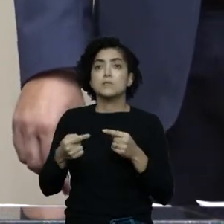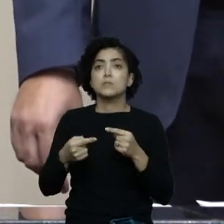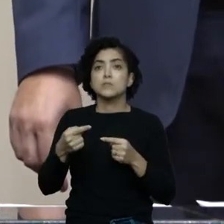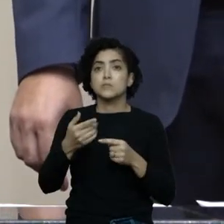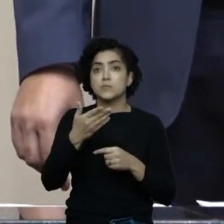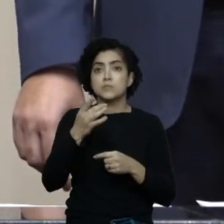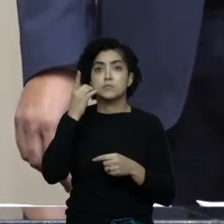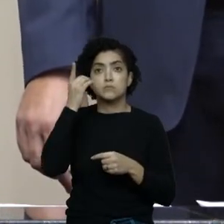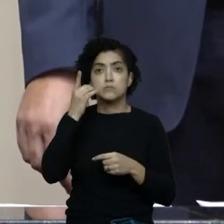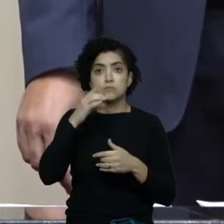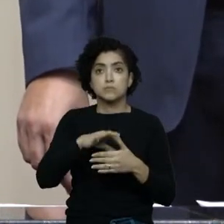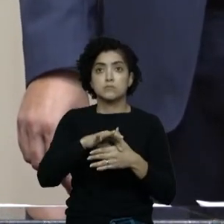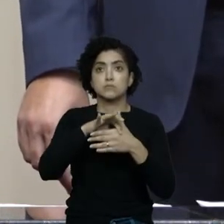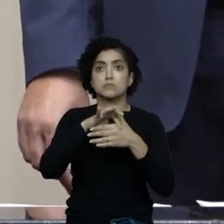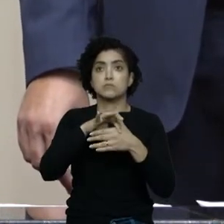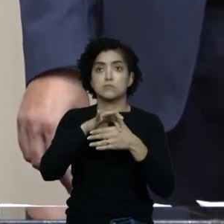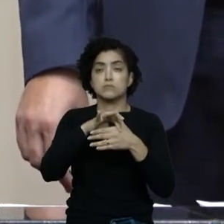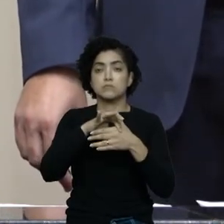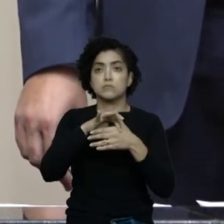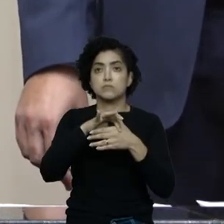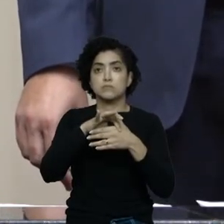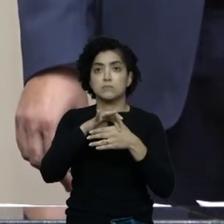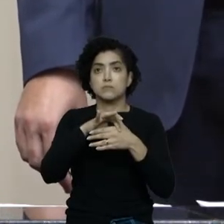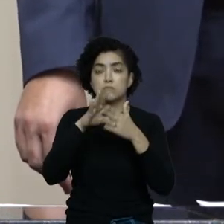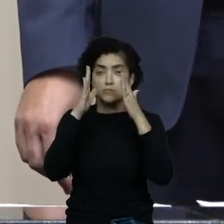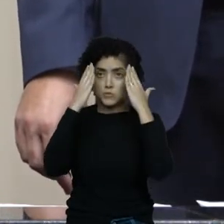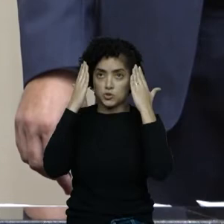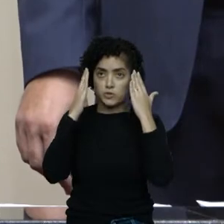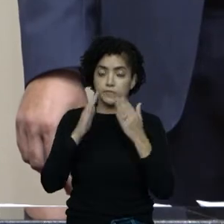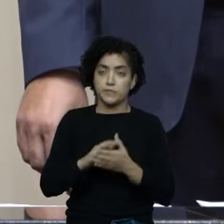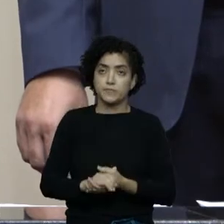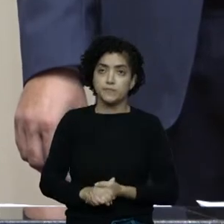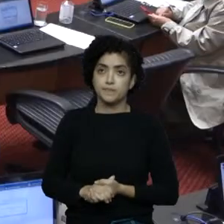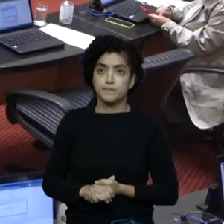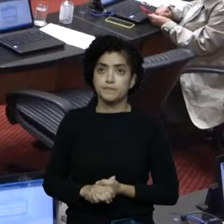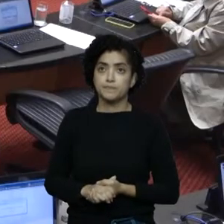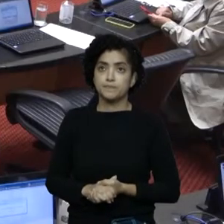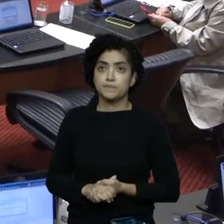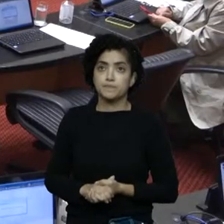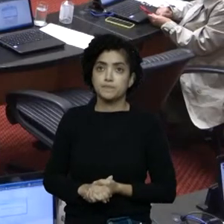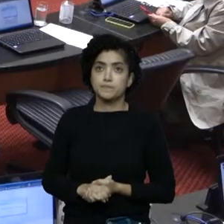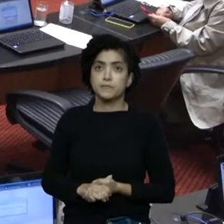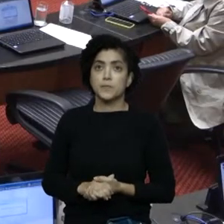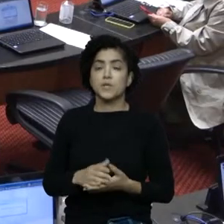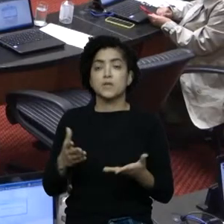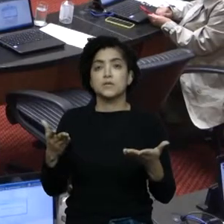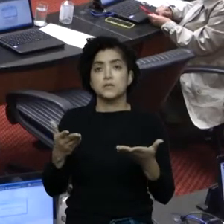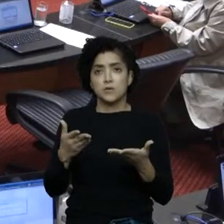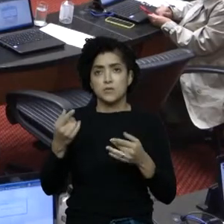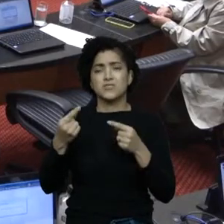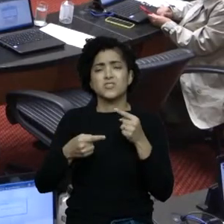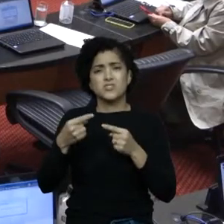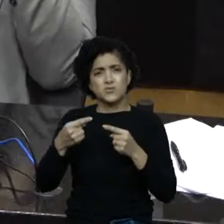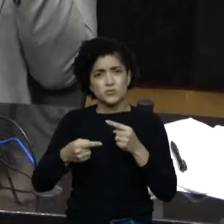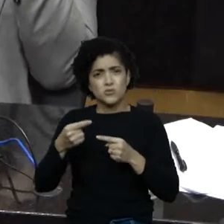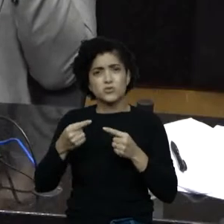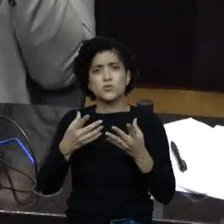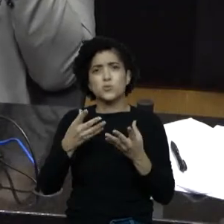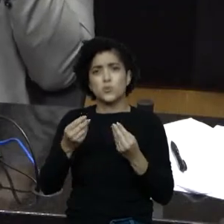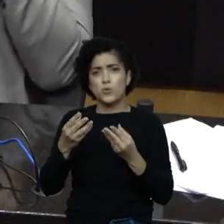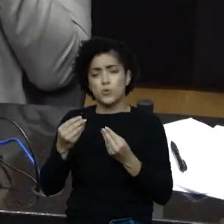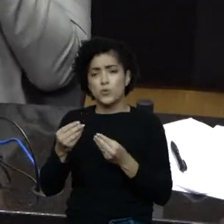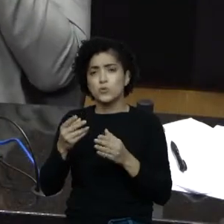o líder do governo Deputado José Milton Scheffer presente eu acho que agora é que esta já discutimos bastante no